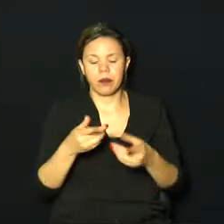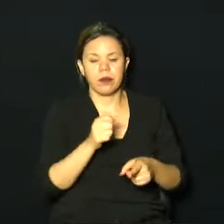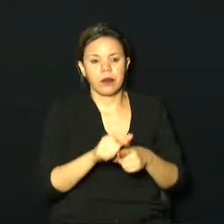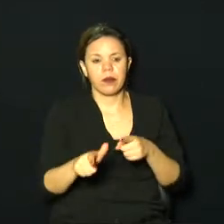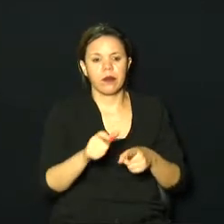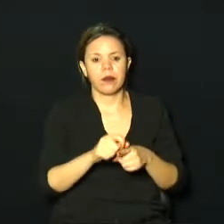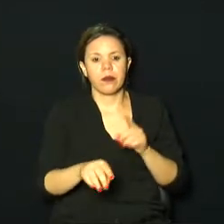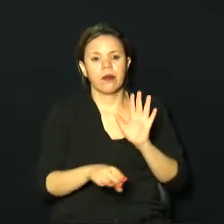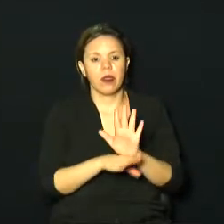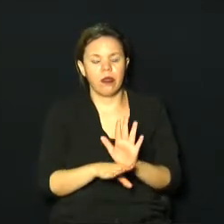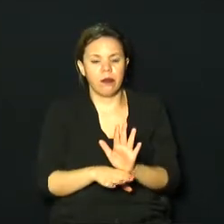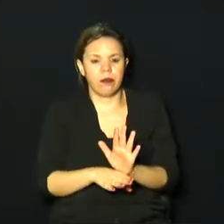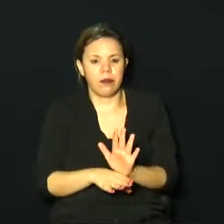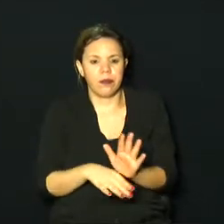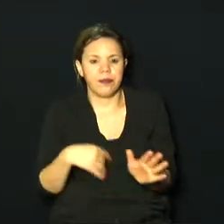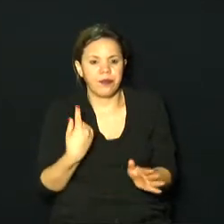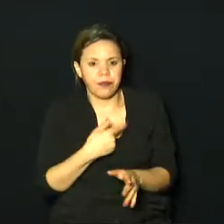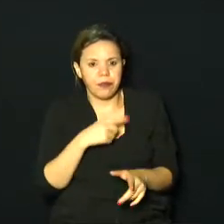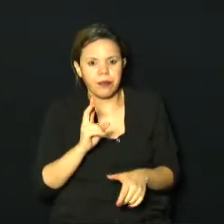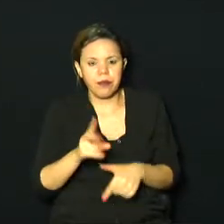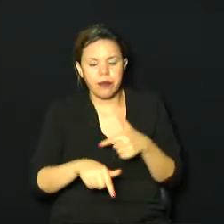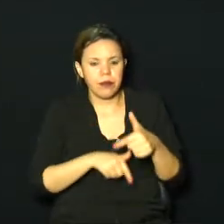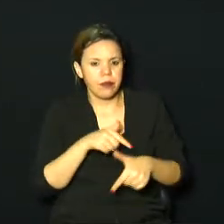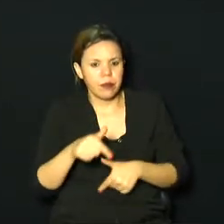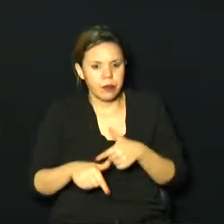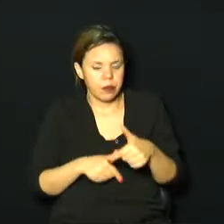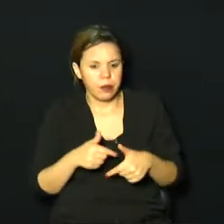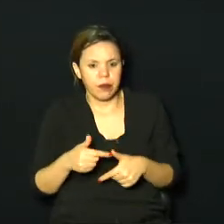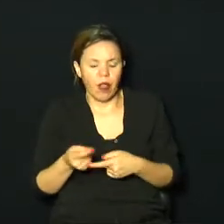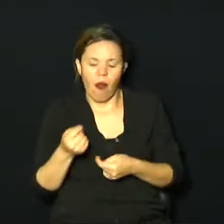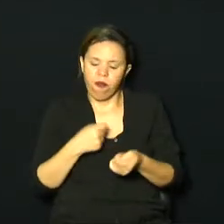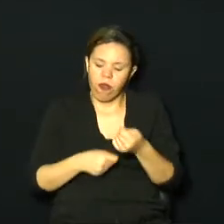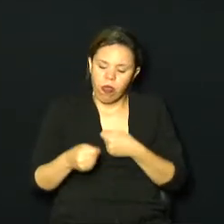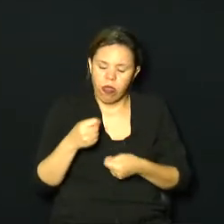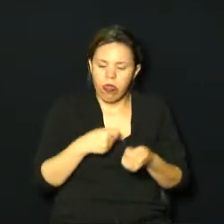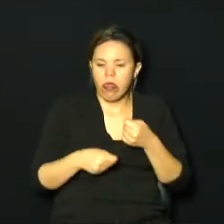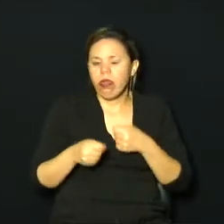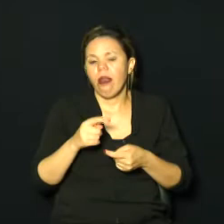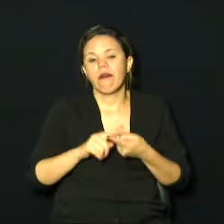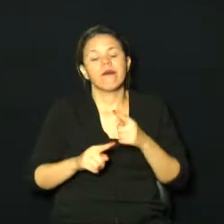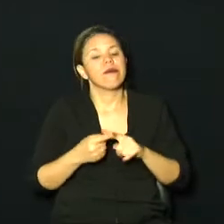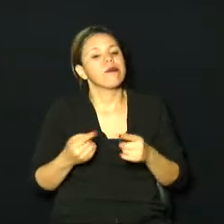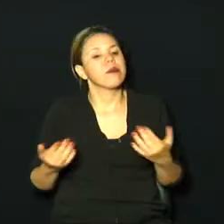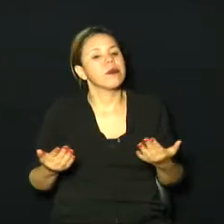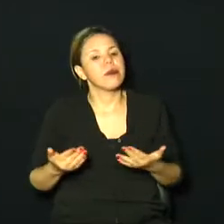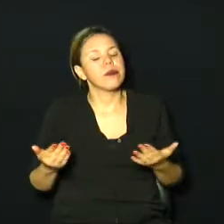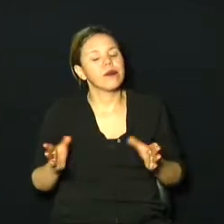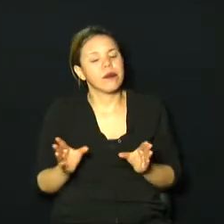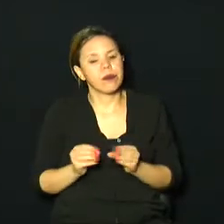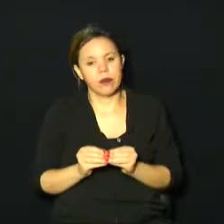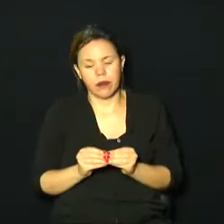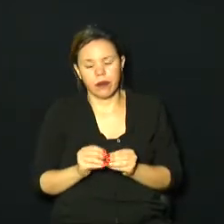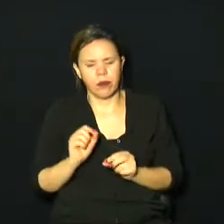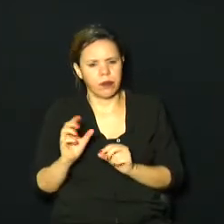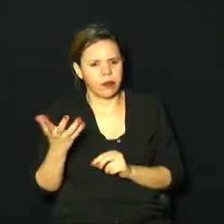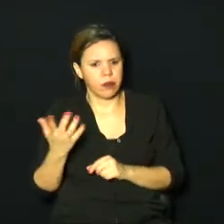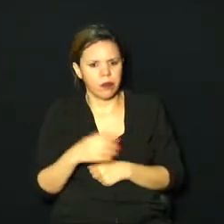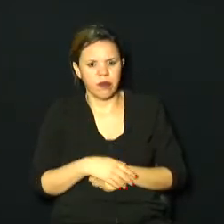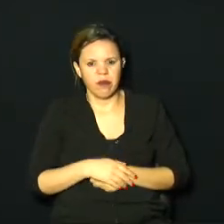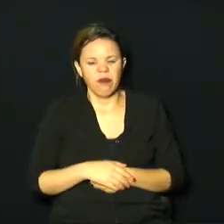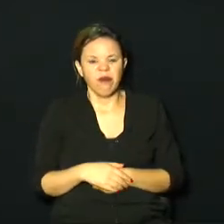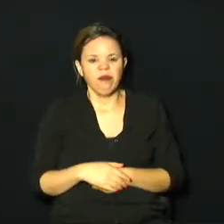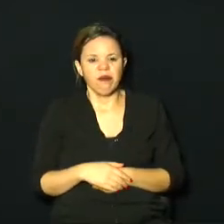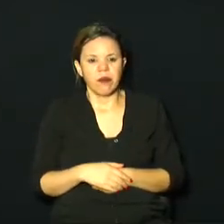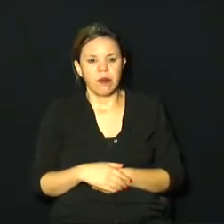E então a gente sempre trabalhou com a hipótese de negociação. Agora, por final, o que acontece?